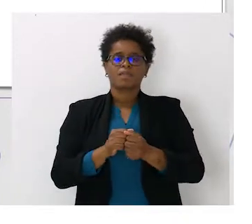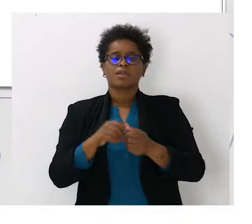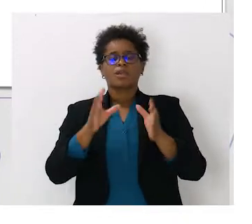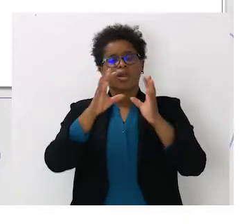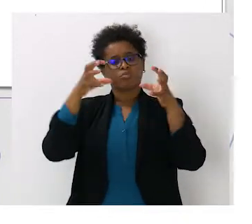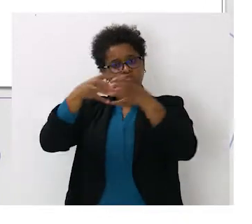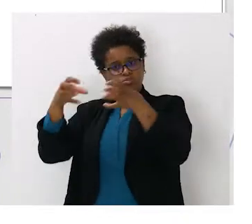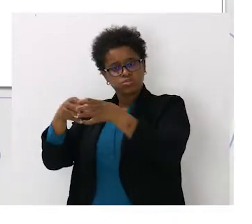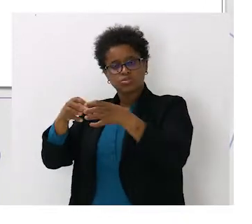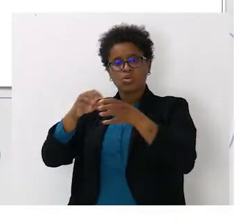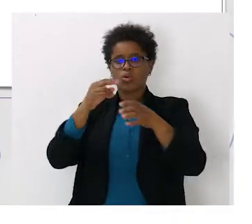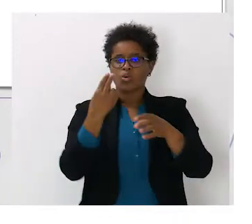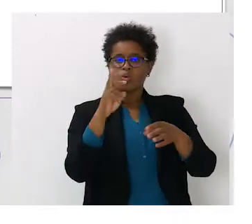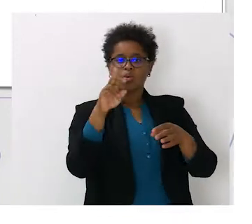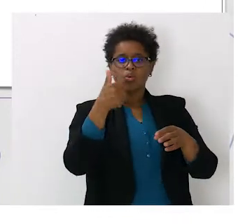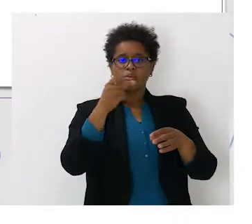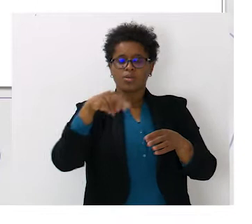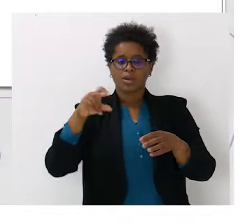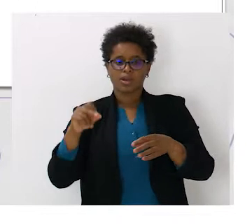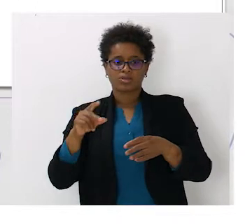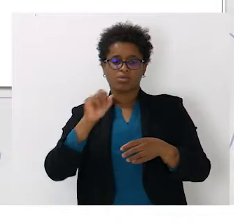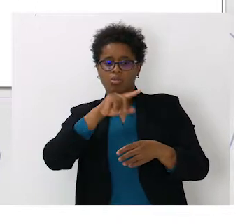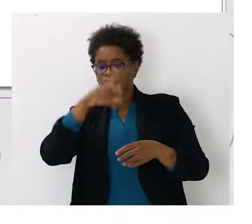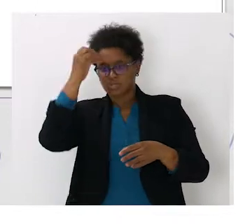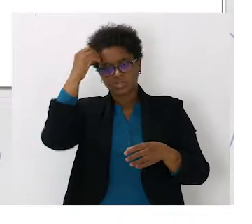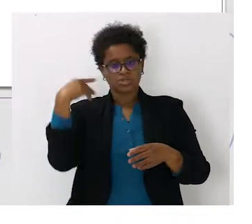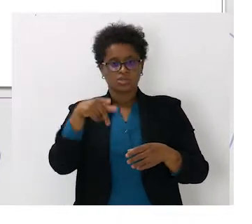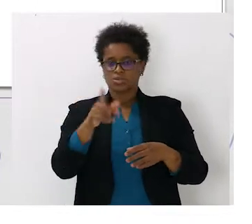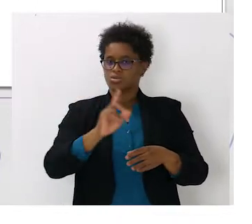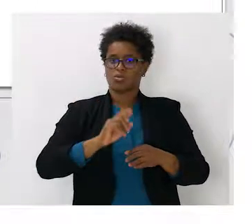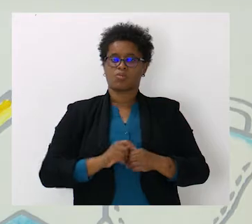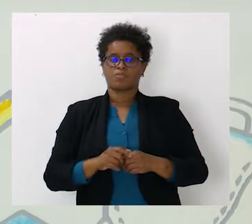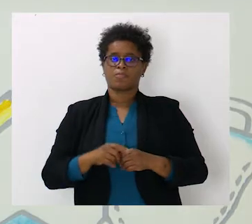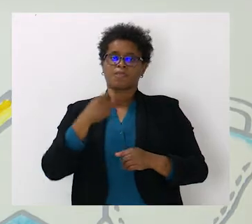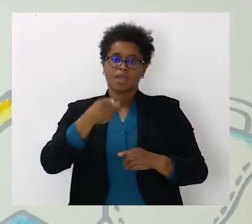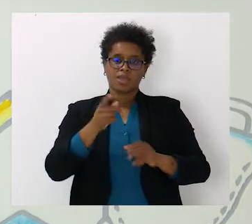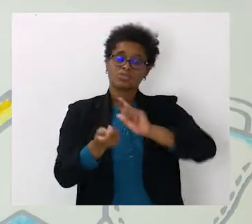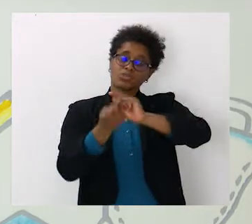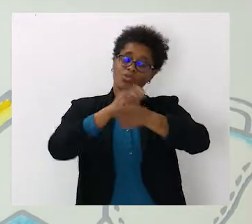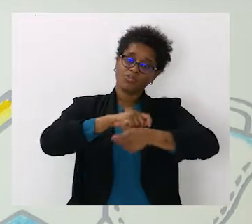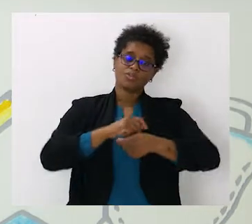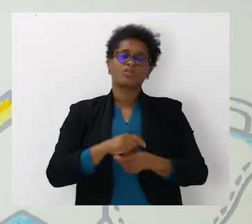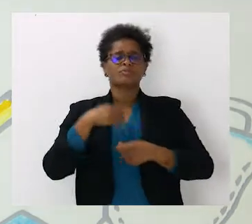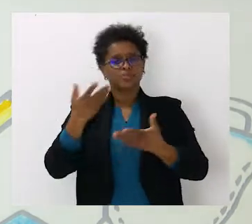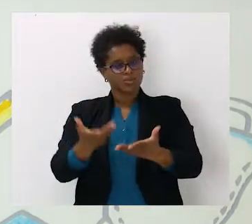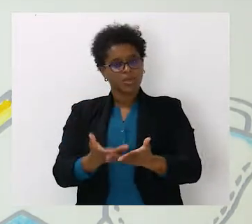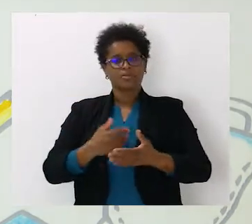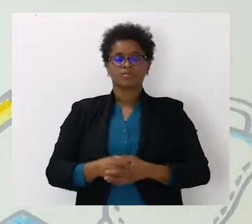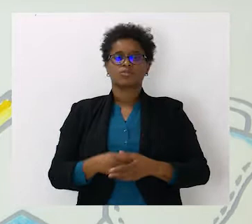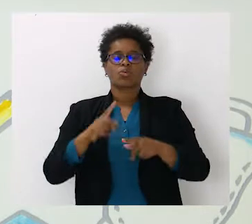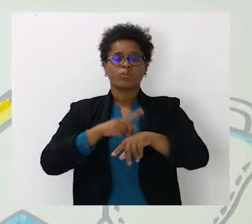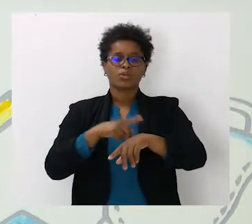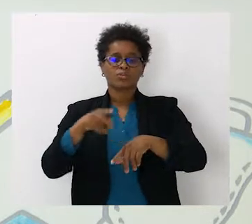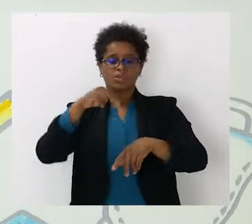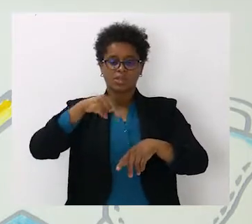aglomerações urbanas. Portanto, não pode esquecer disso, que essas transformações deram